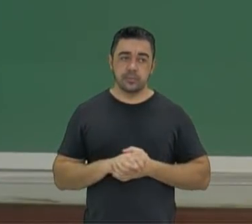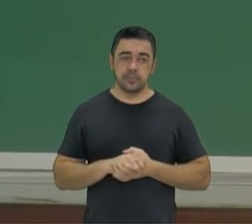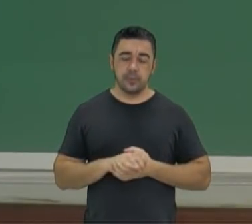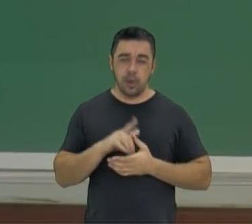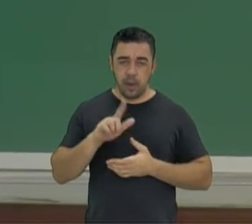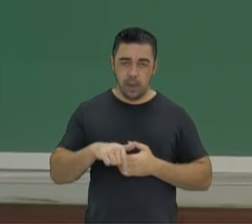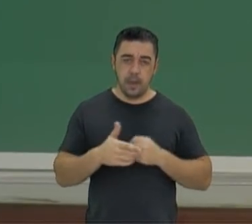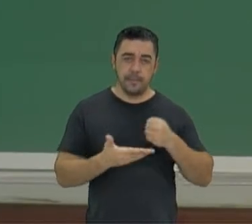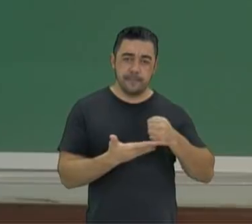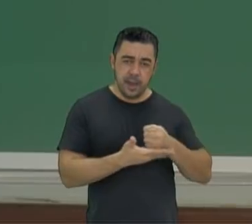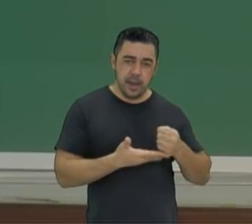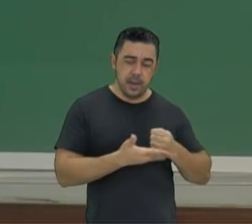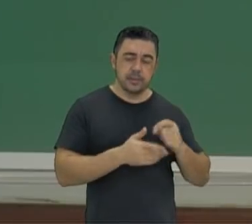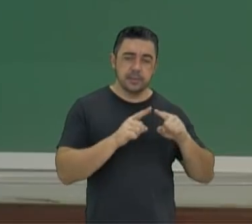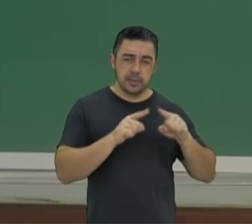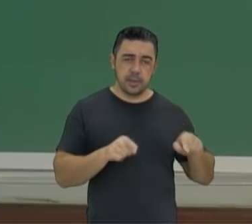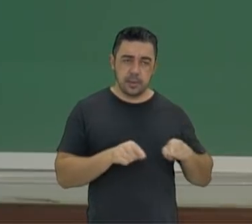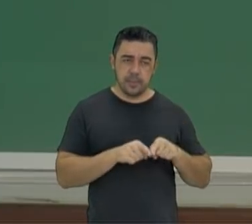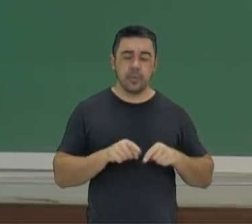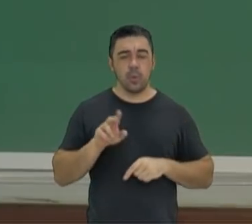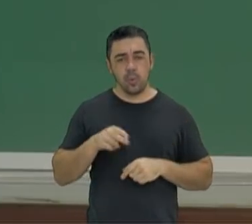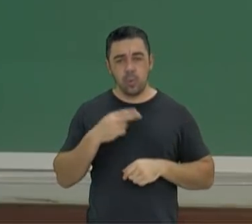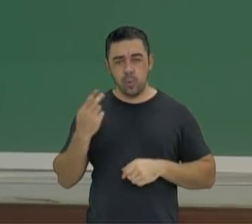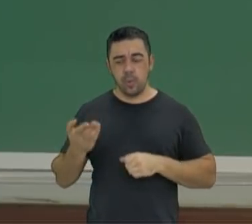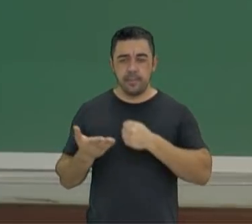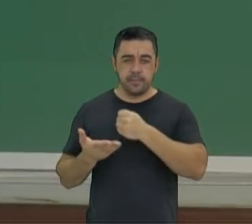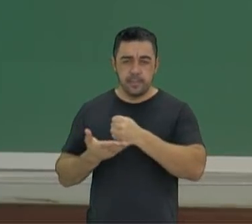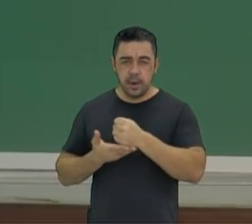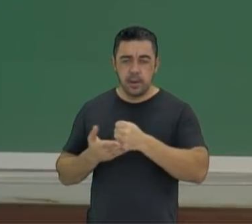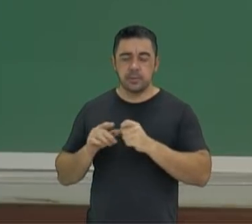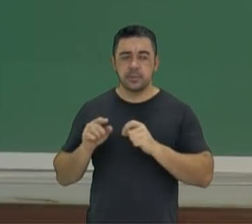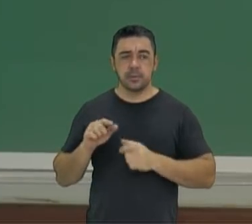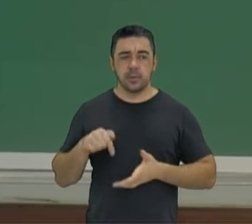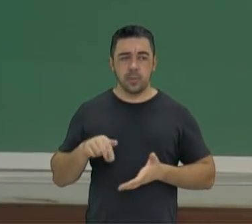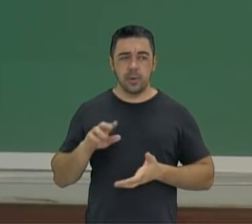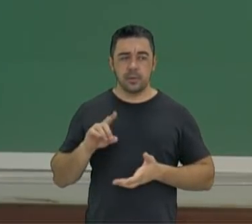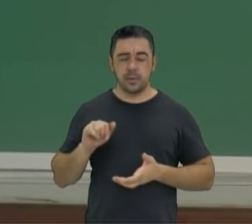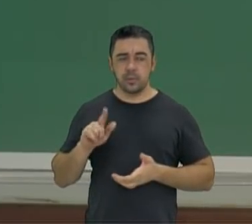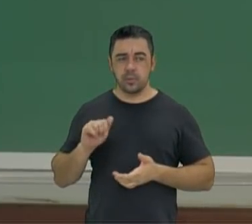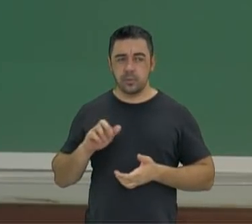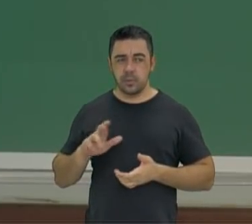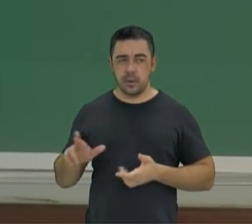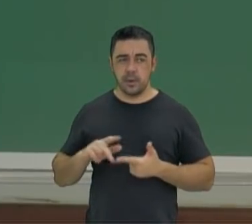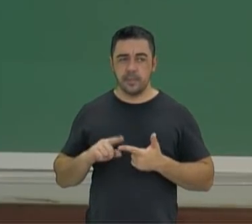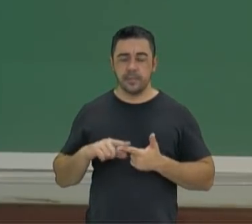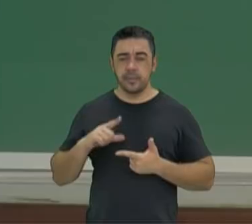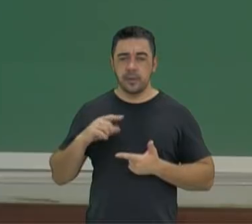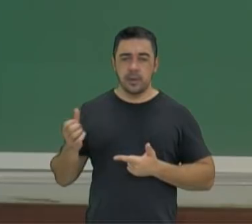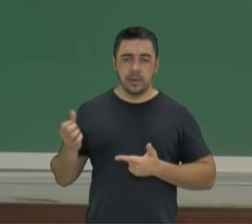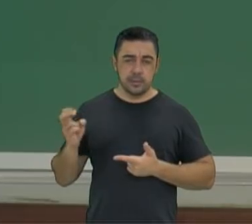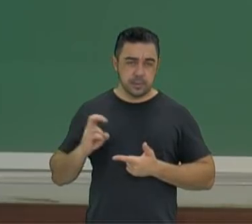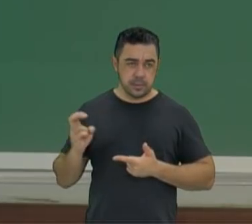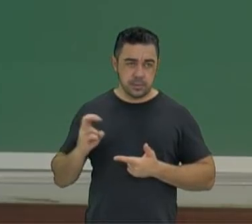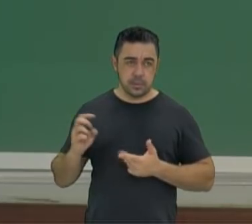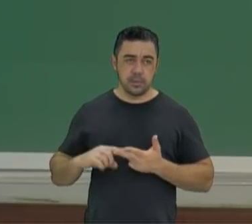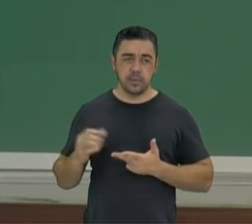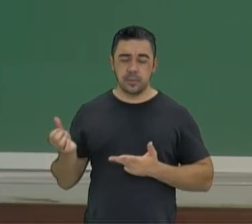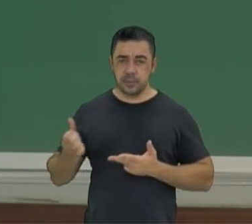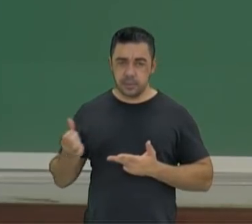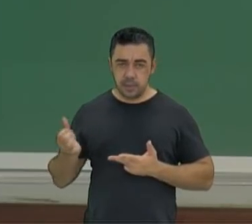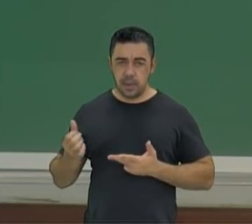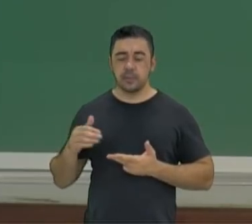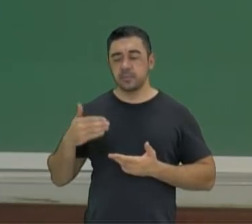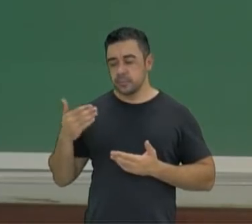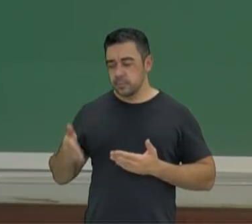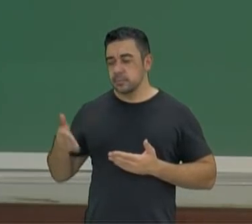de base triangular, prisma de base quadrangular, prisma de base pentagonal, prisma hexagonal e